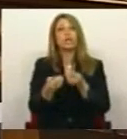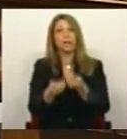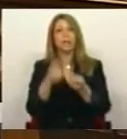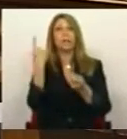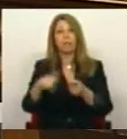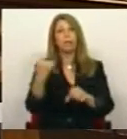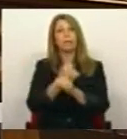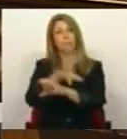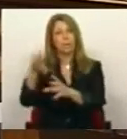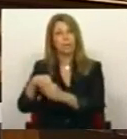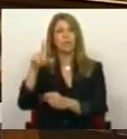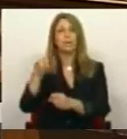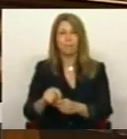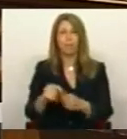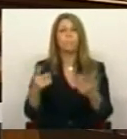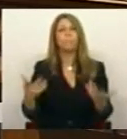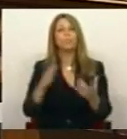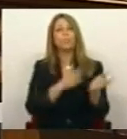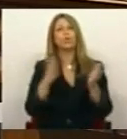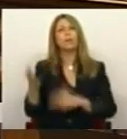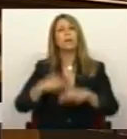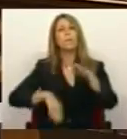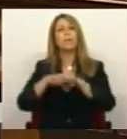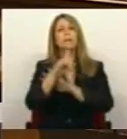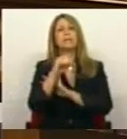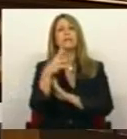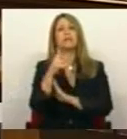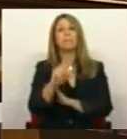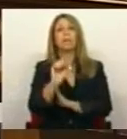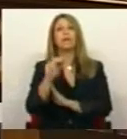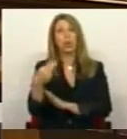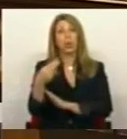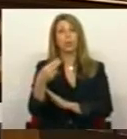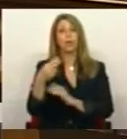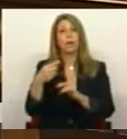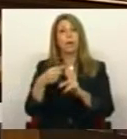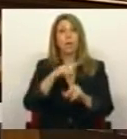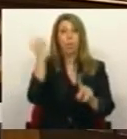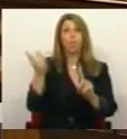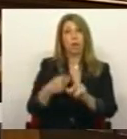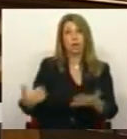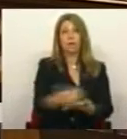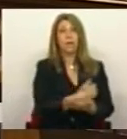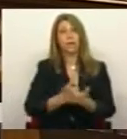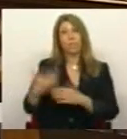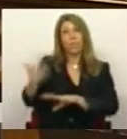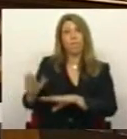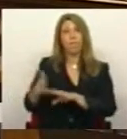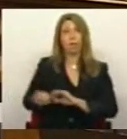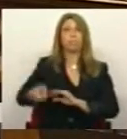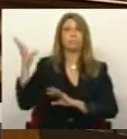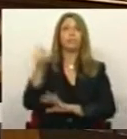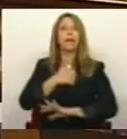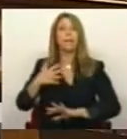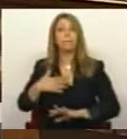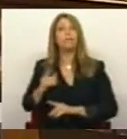outro lado, o teto atualmente estabelecido de 60 mil euros de faturação por ano deixa de fora, como disse há pouco, muitas pequenas empresas que não terão outra